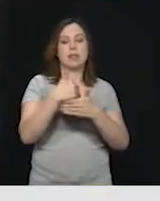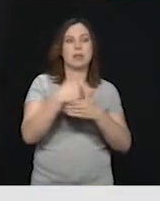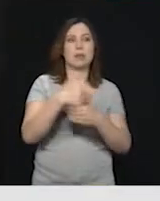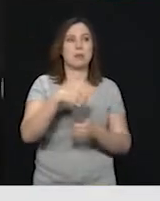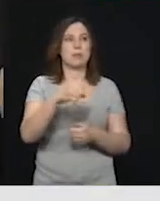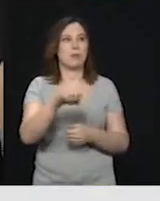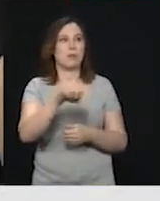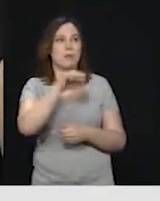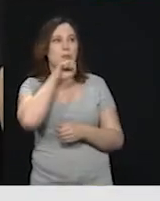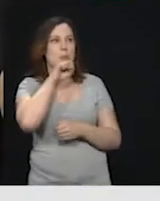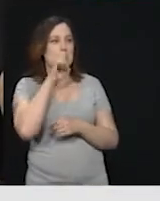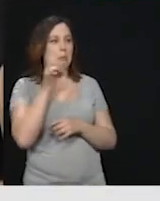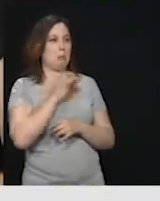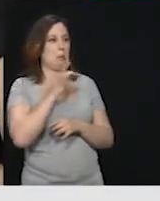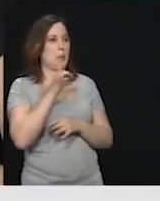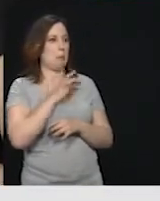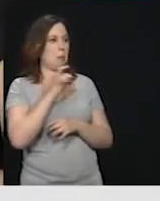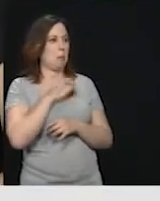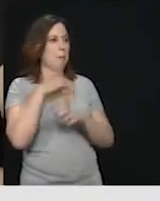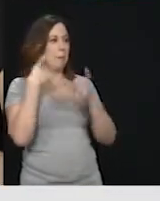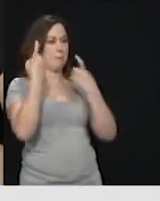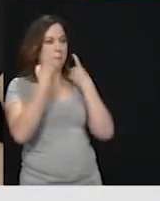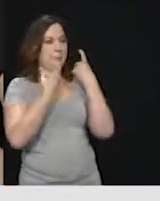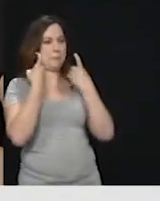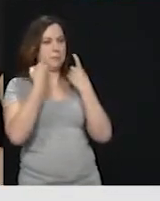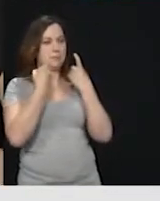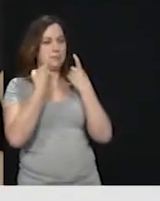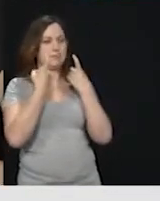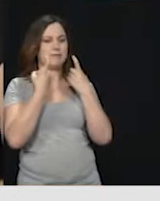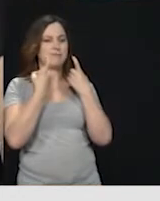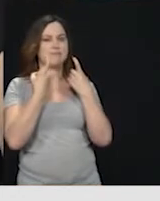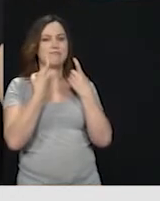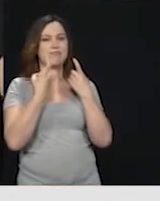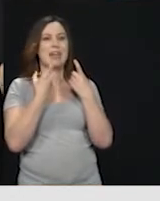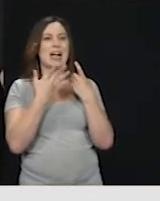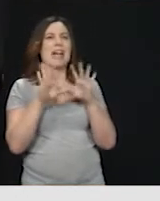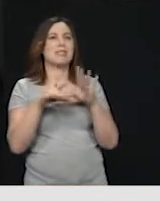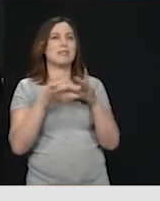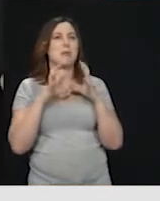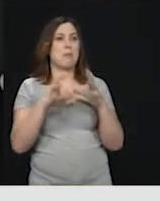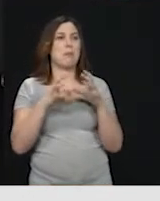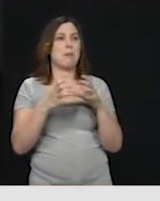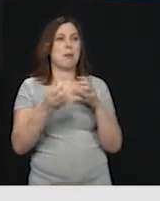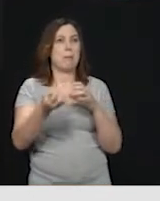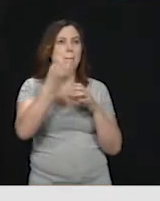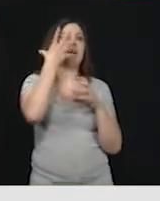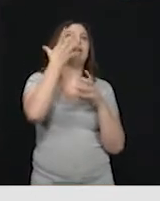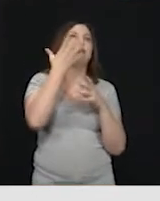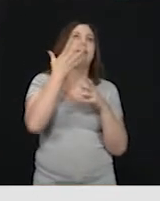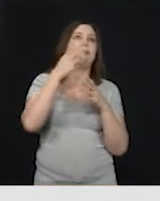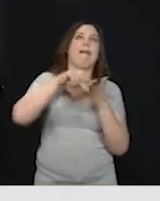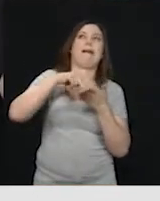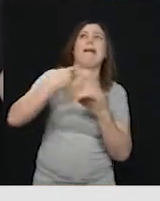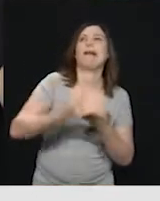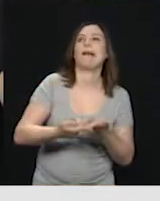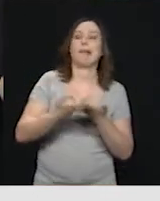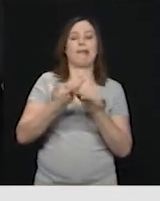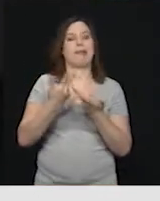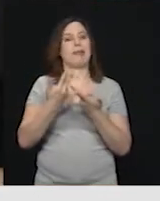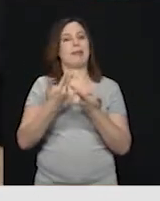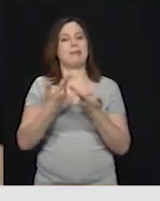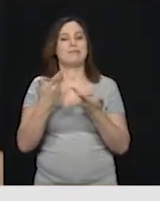entram é que as mães morrem de medo e até hoje né Tem umas essa preocupação é assim dia acertar uma